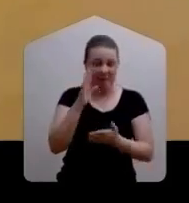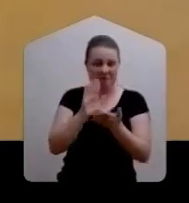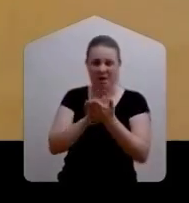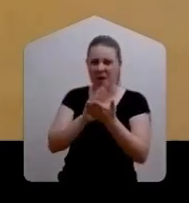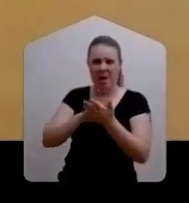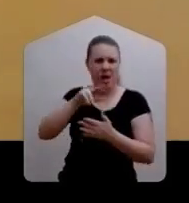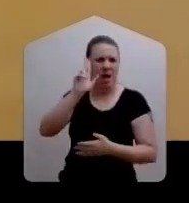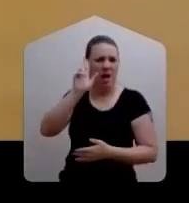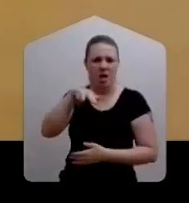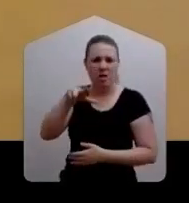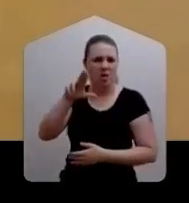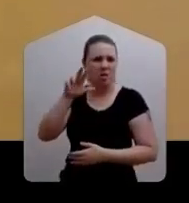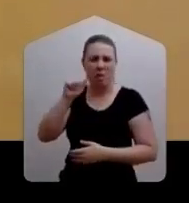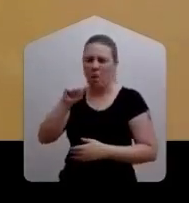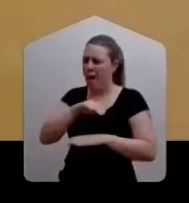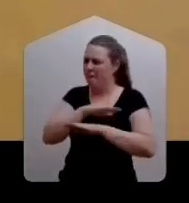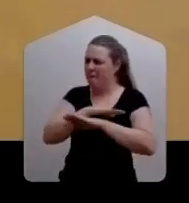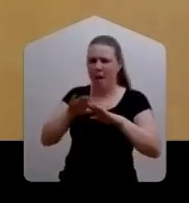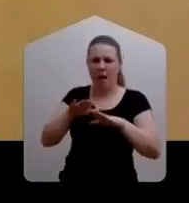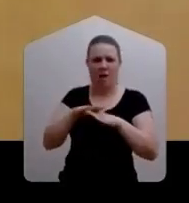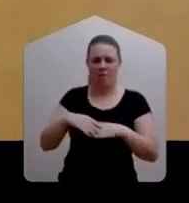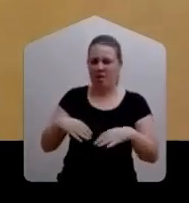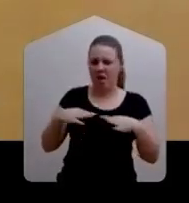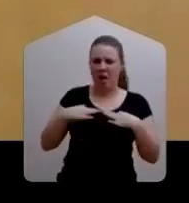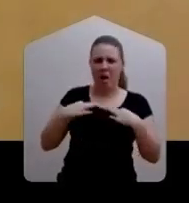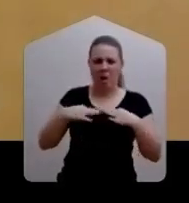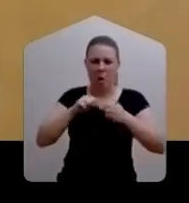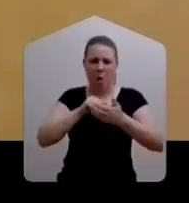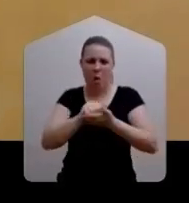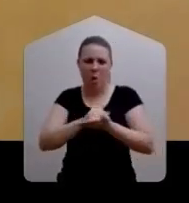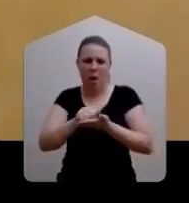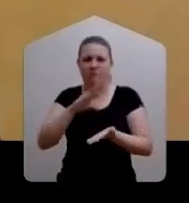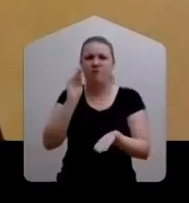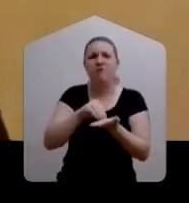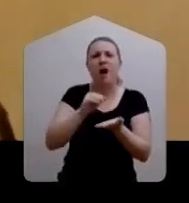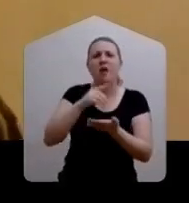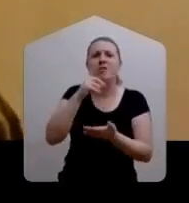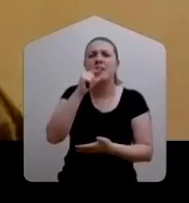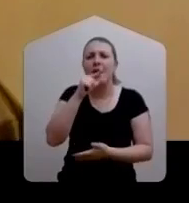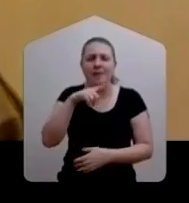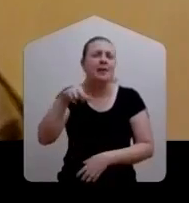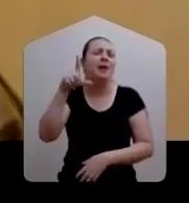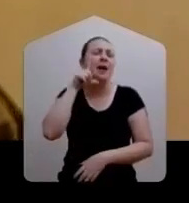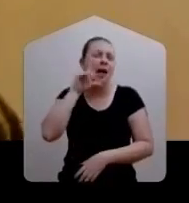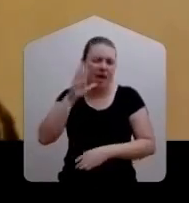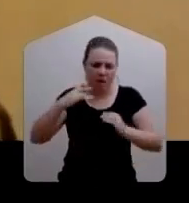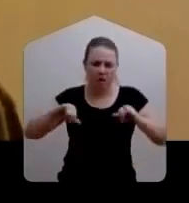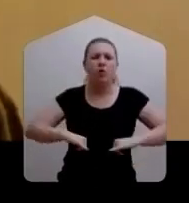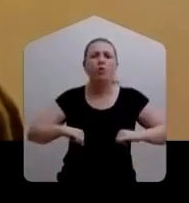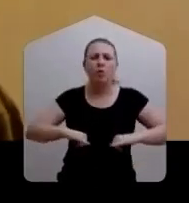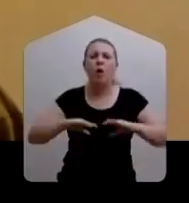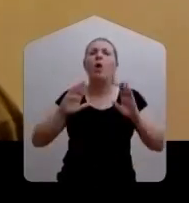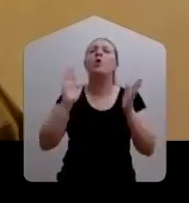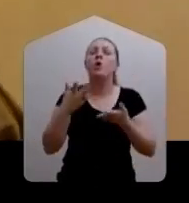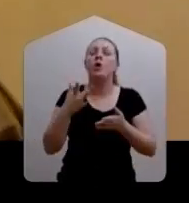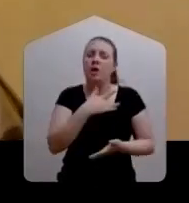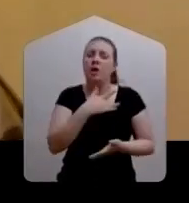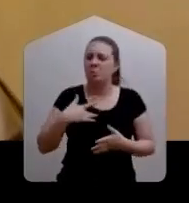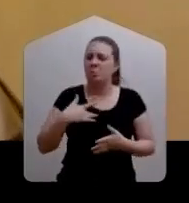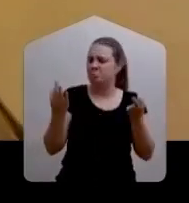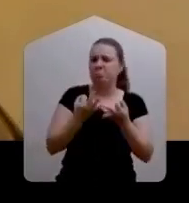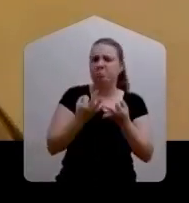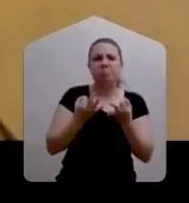R$ 44, parabéns. Nunca mais banho de caneco, lavar a roupa na bacia por falta d'água. Tangará sofreu muito. E hoje a saúde